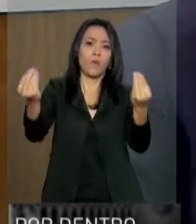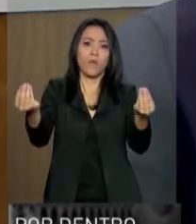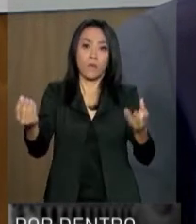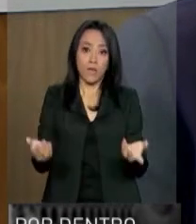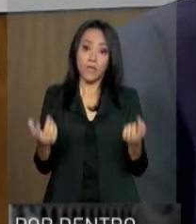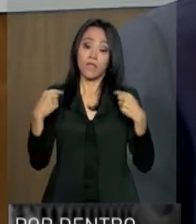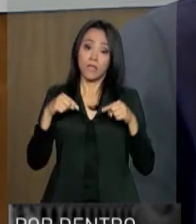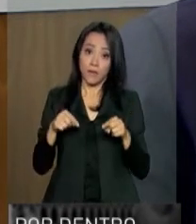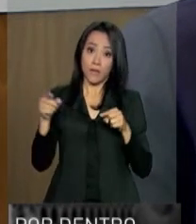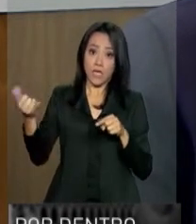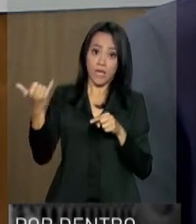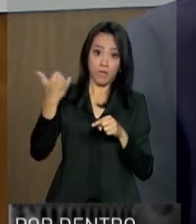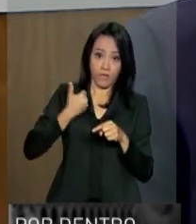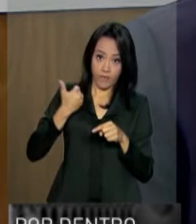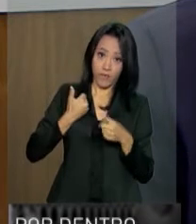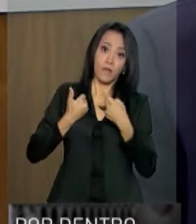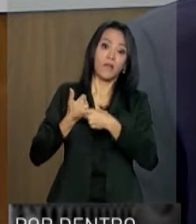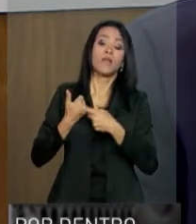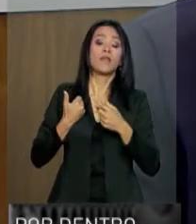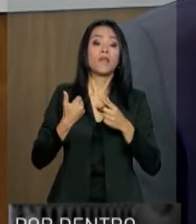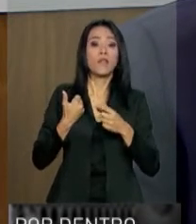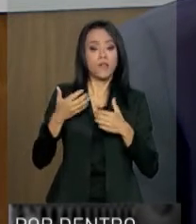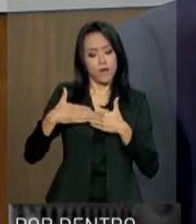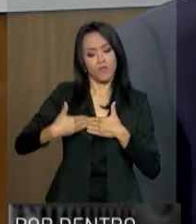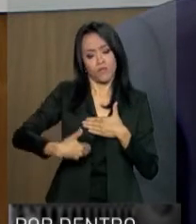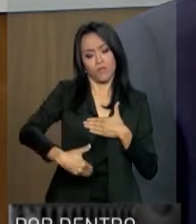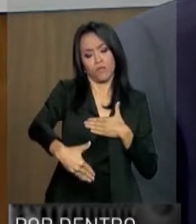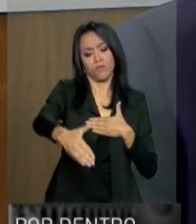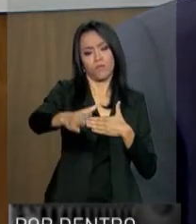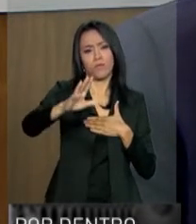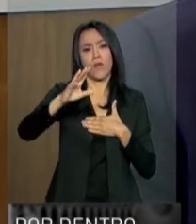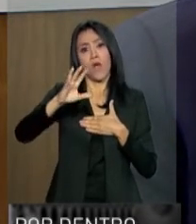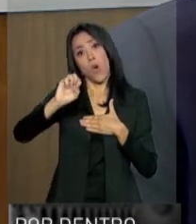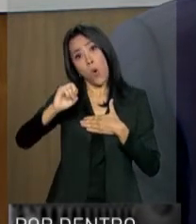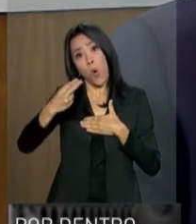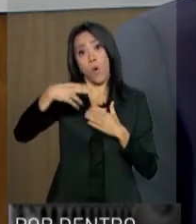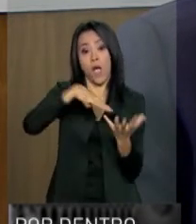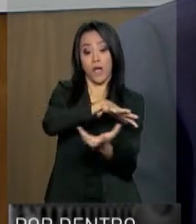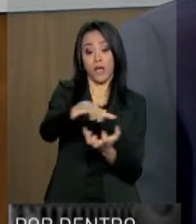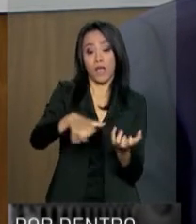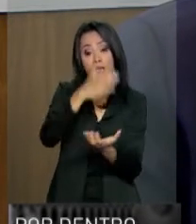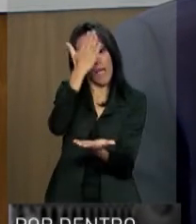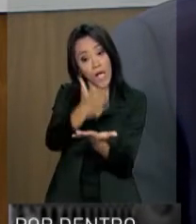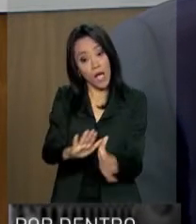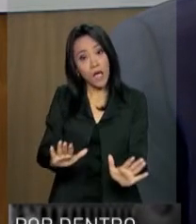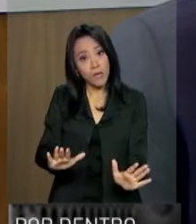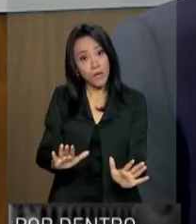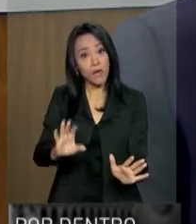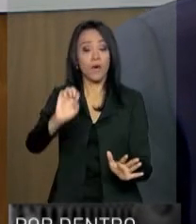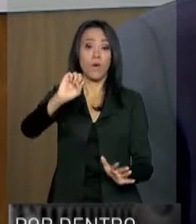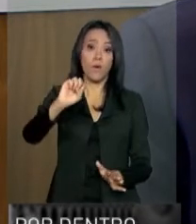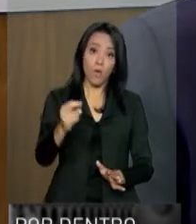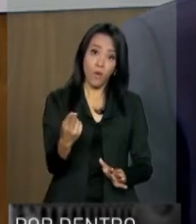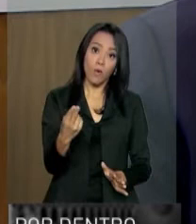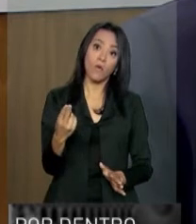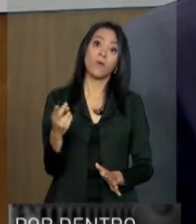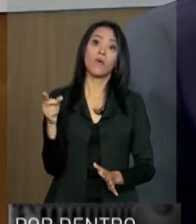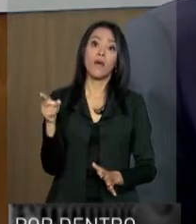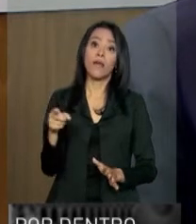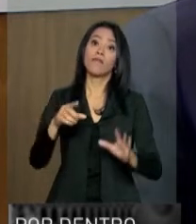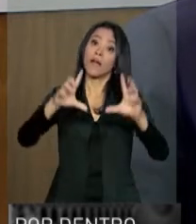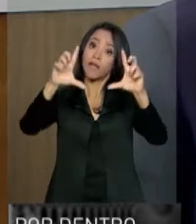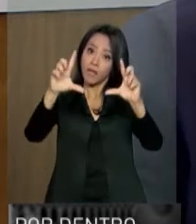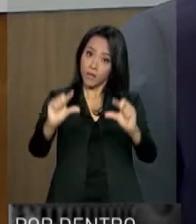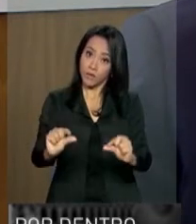expectativa que ele tinha de que ao longo do dia ou a greve processasse ou ela administra bastante na sua